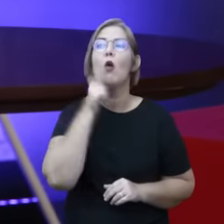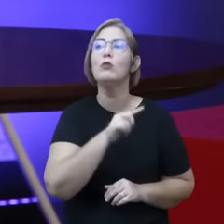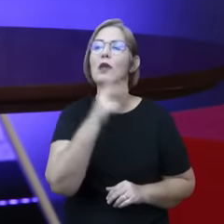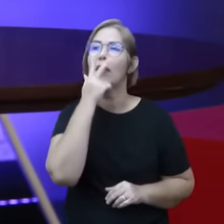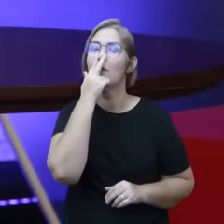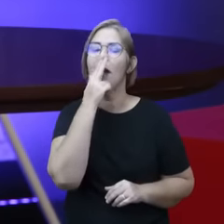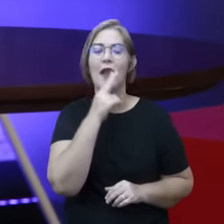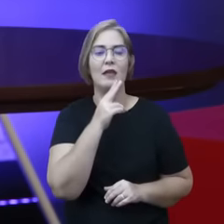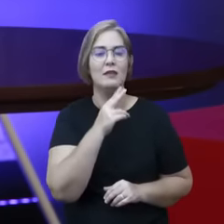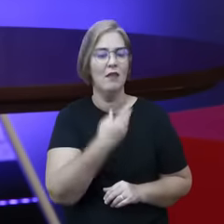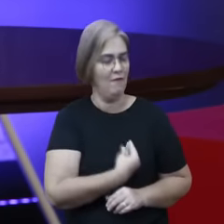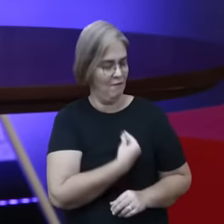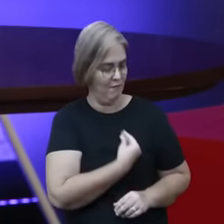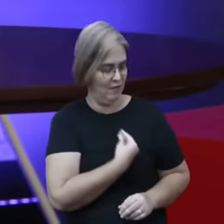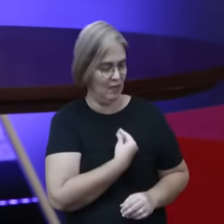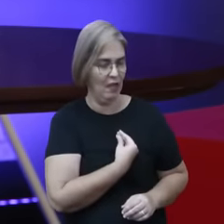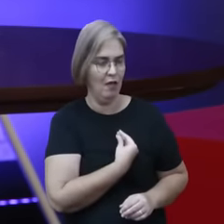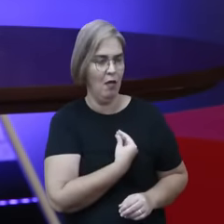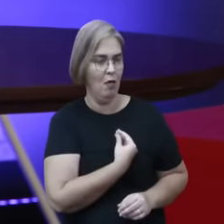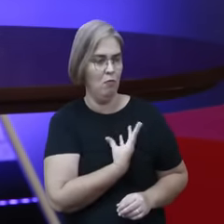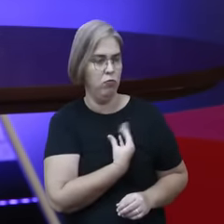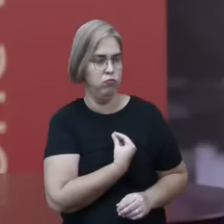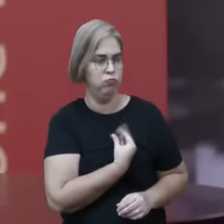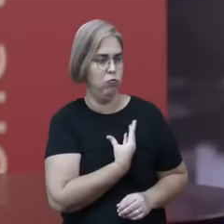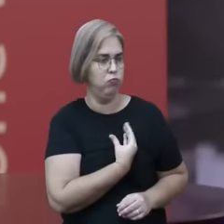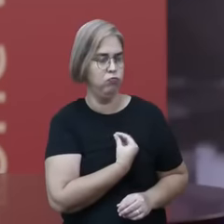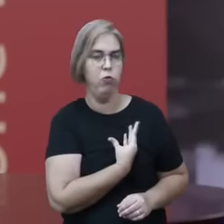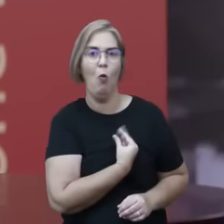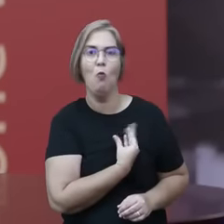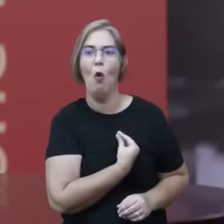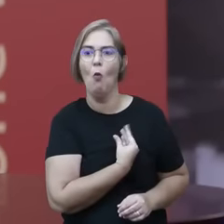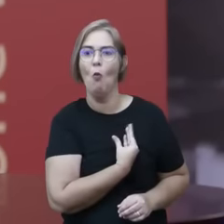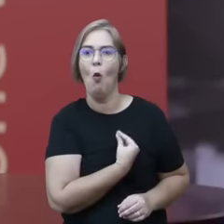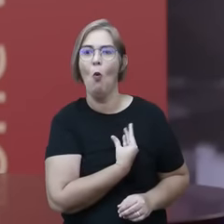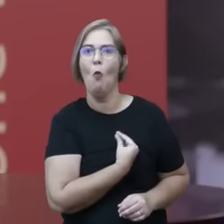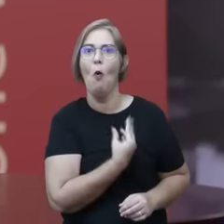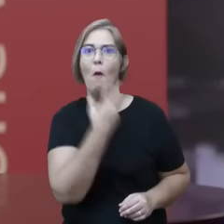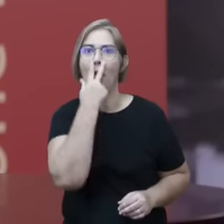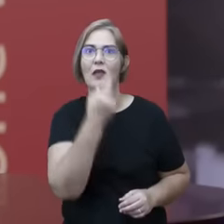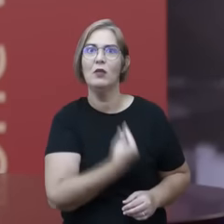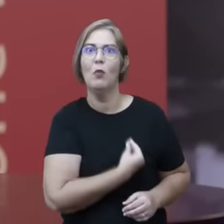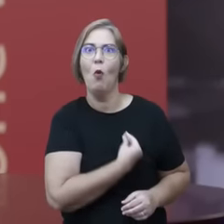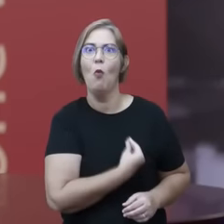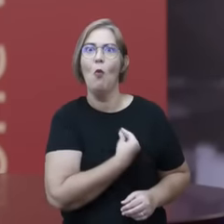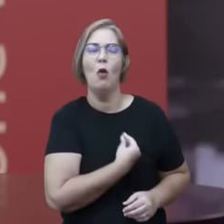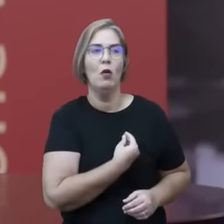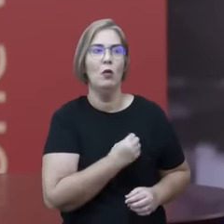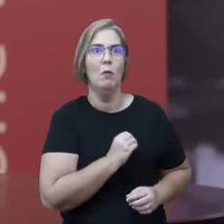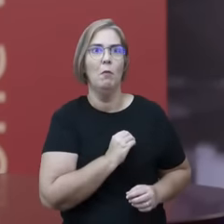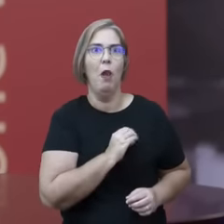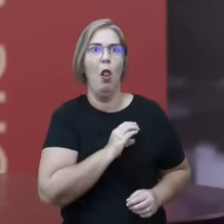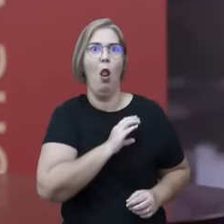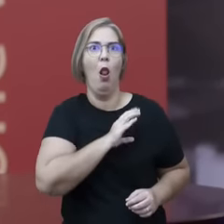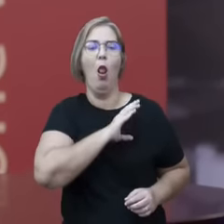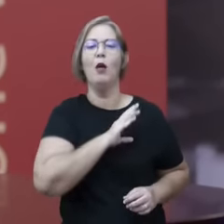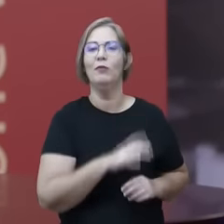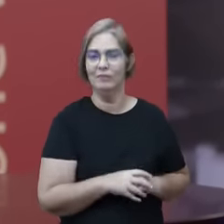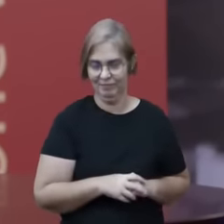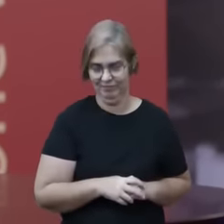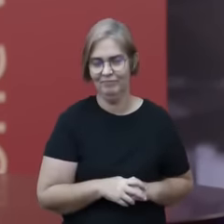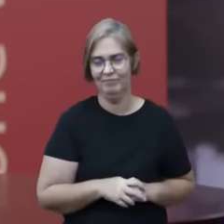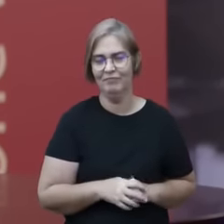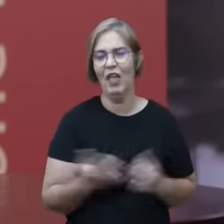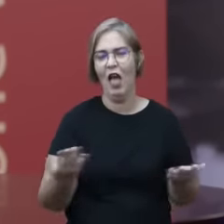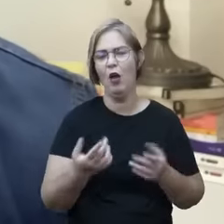imaginar sífo feliz, como vai ser nós vamos ler aí na final, na última frase da eh do mito de